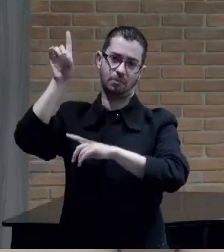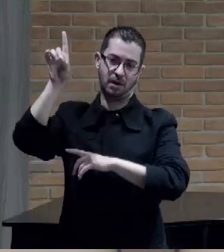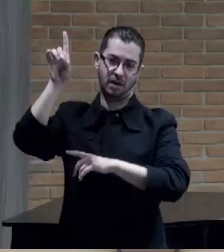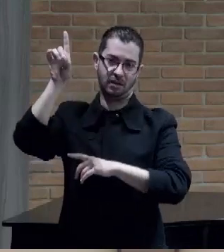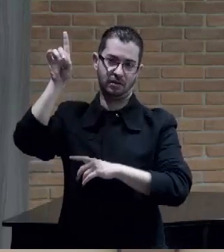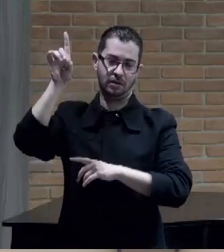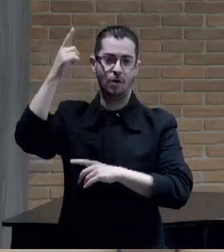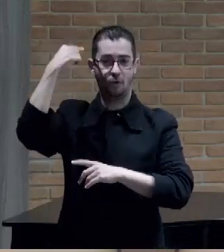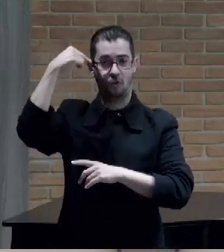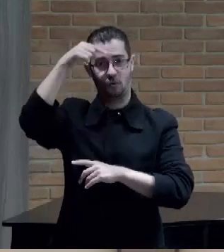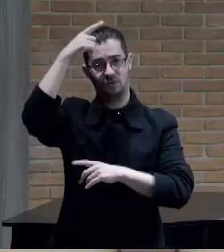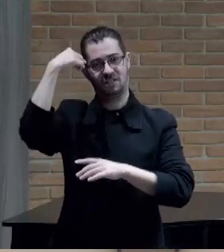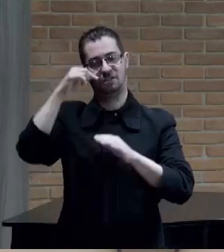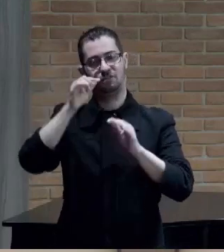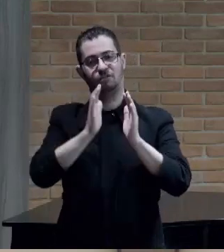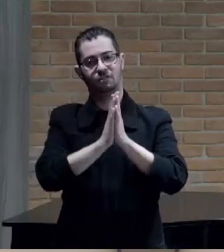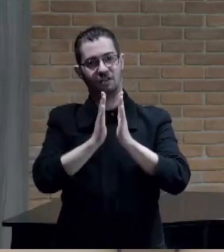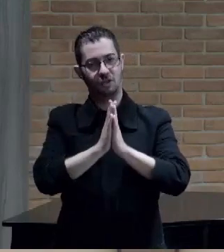Essa é a palavra.